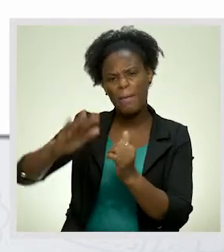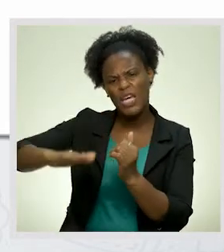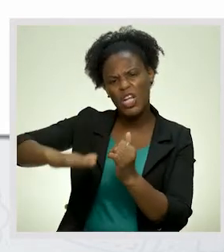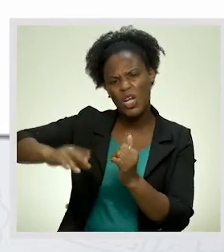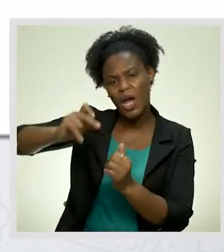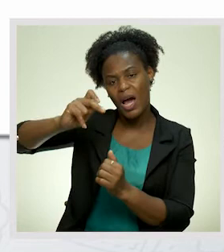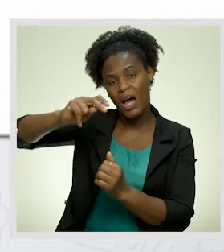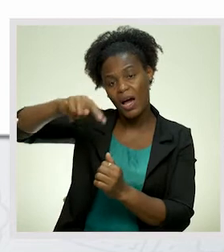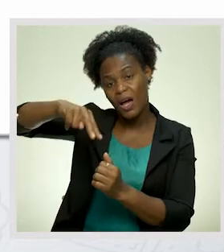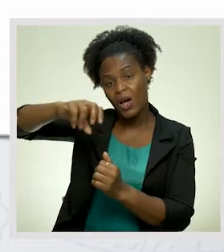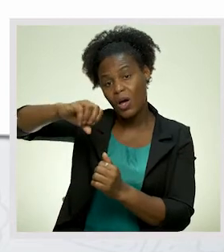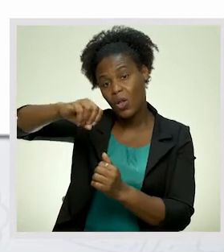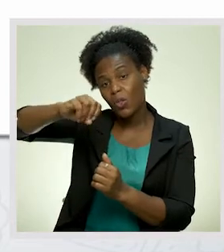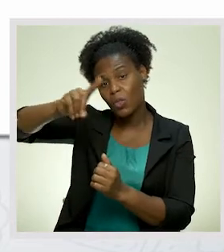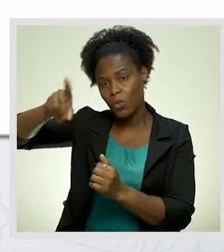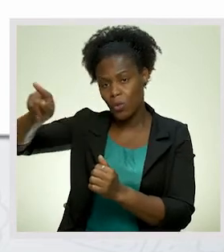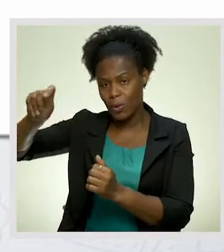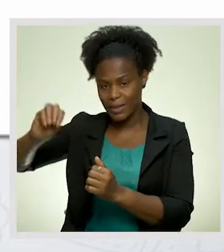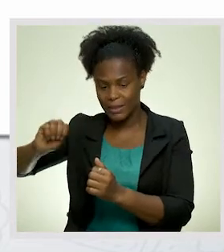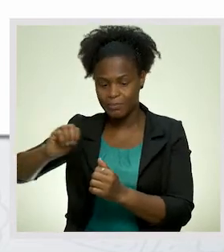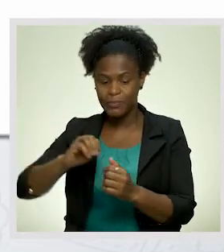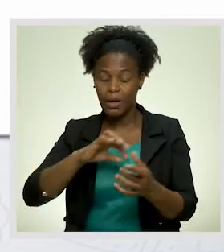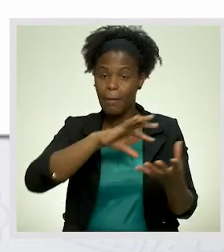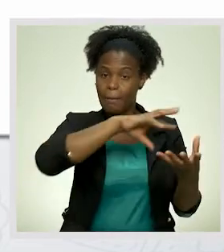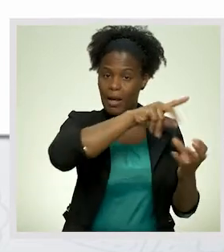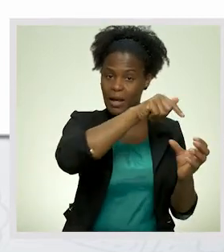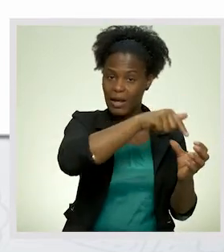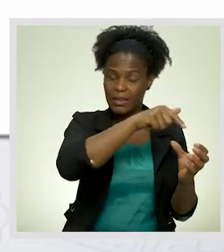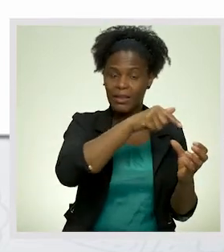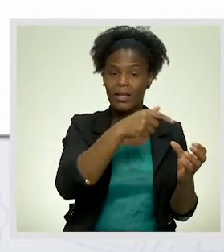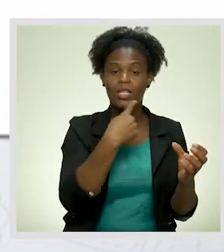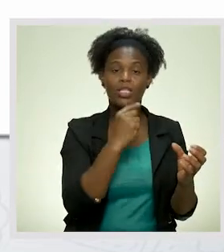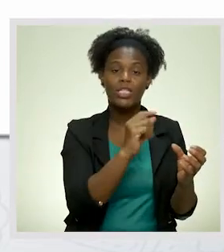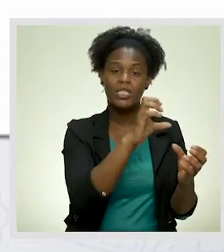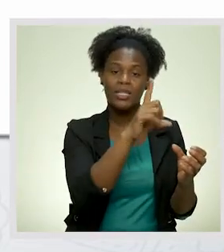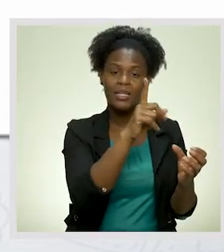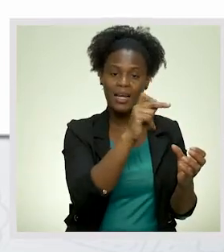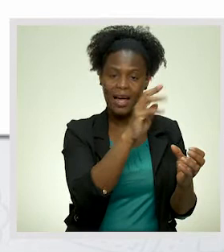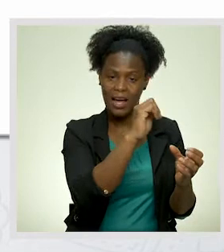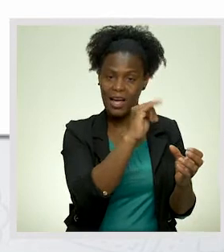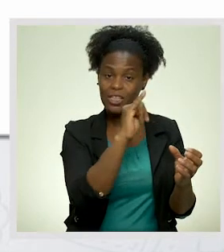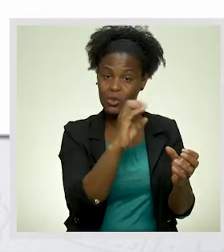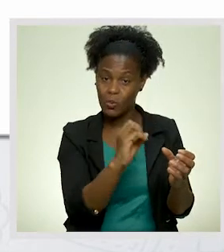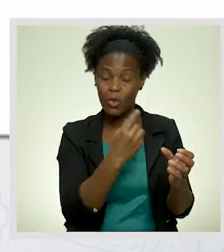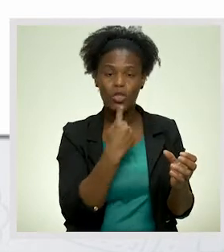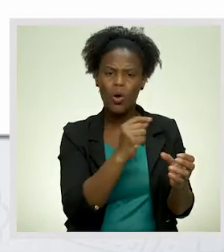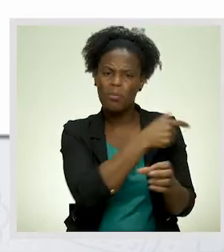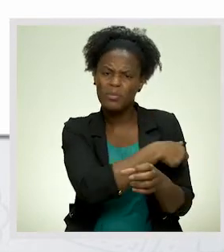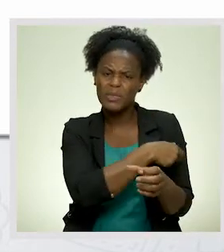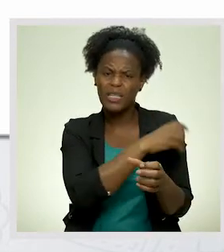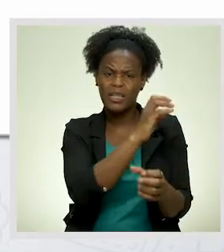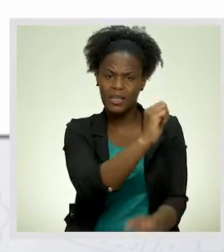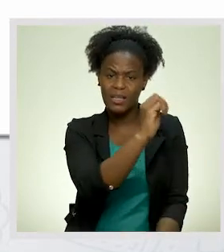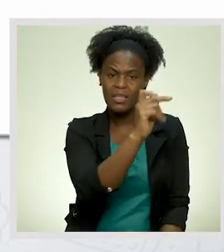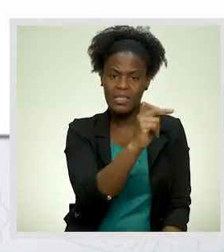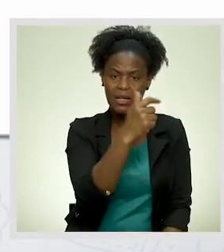Planetas clássicos, o que estão a ver ali, o planeta que está representado ali é o Saturno.